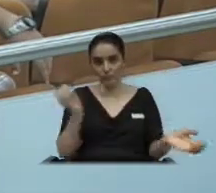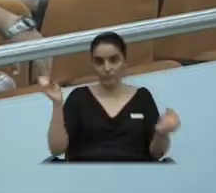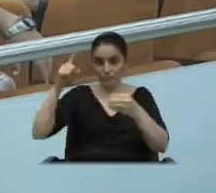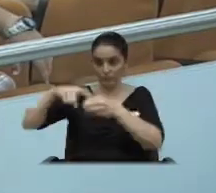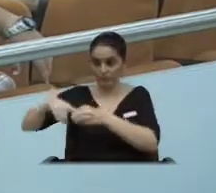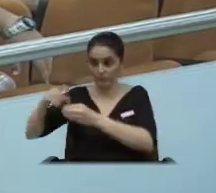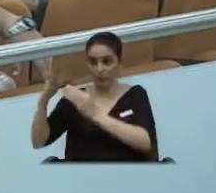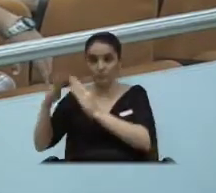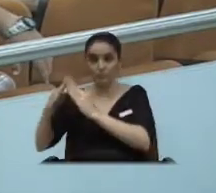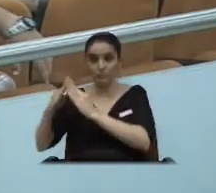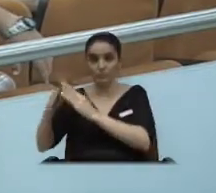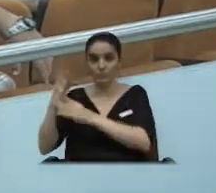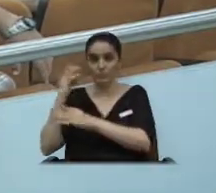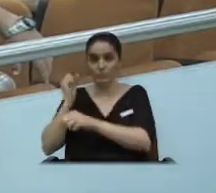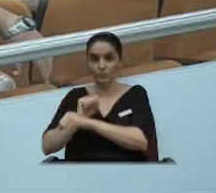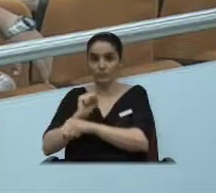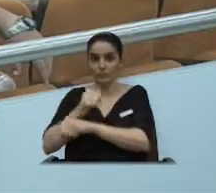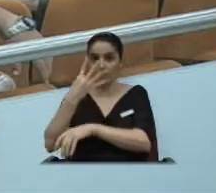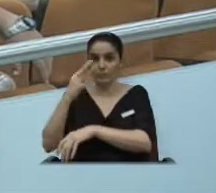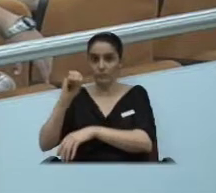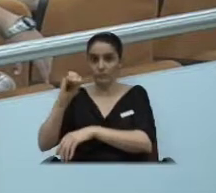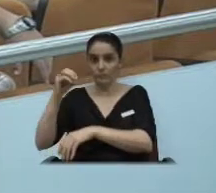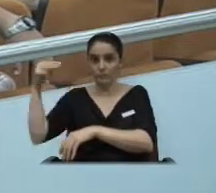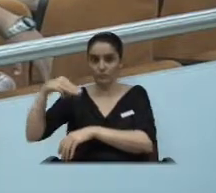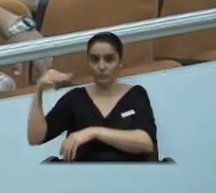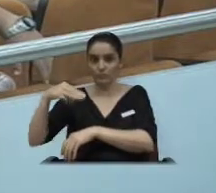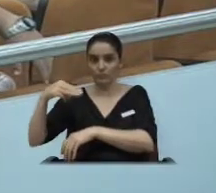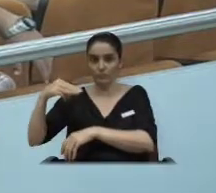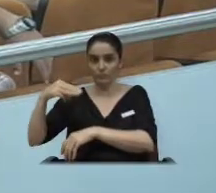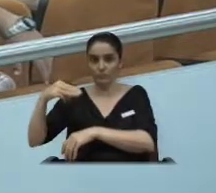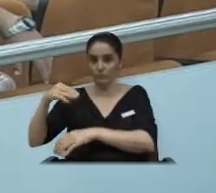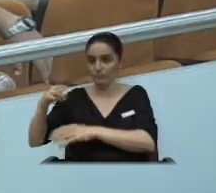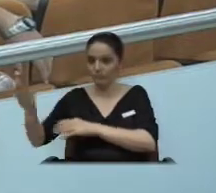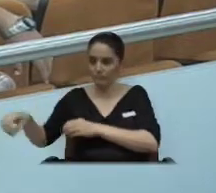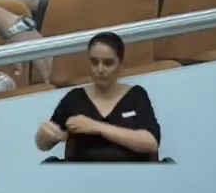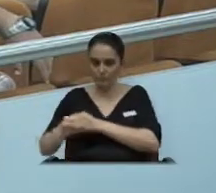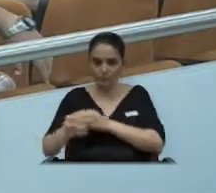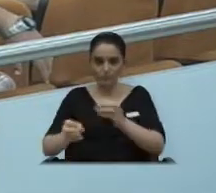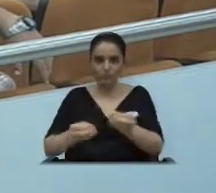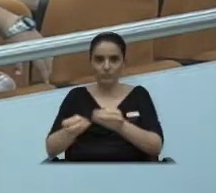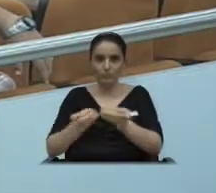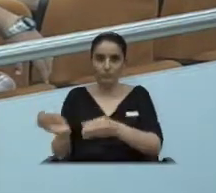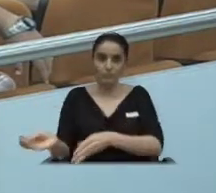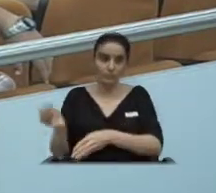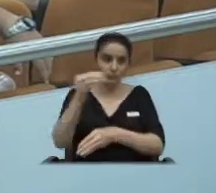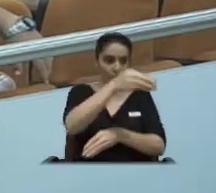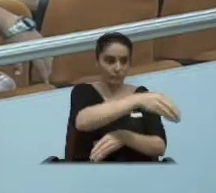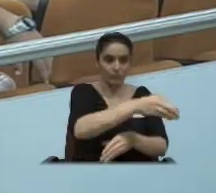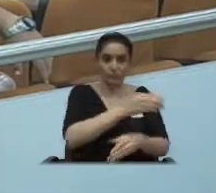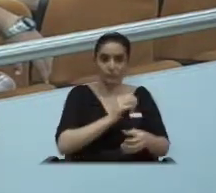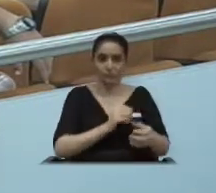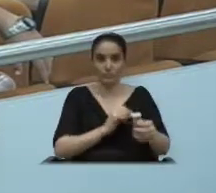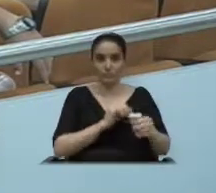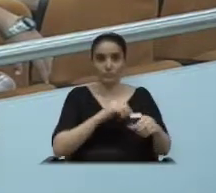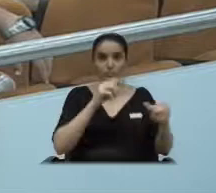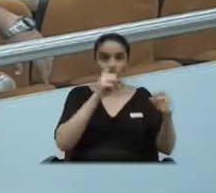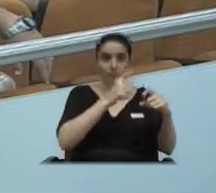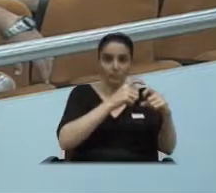casa, espera 40 minutos, recolhe a louça, coloca na pia, leva para a terapia, são mais 4